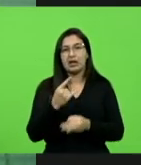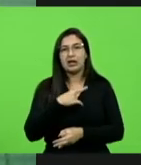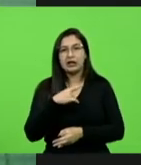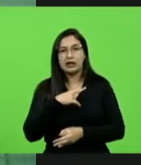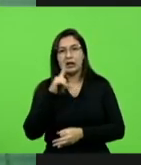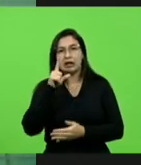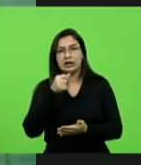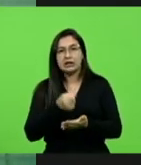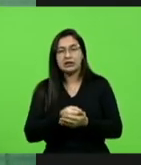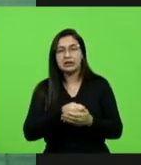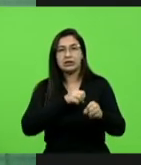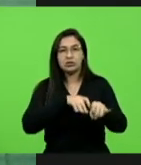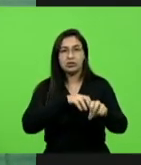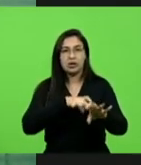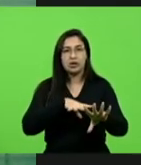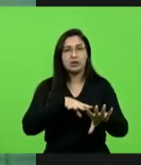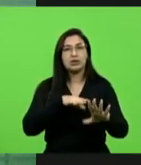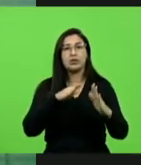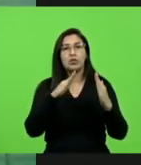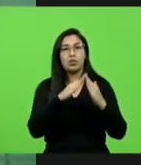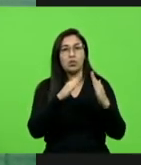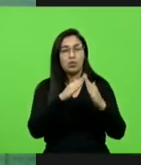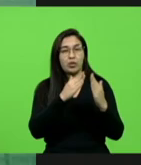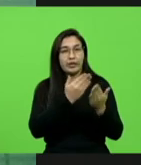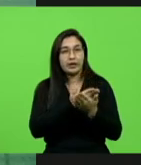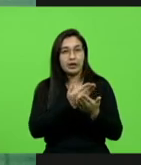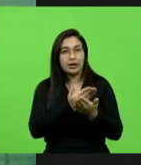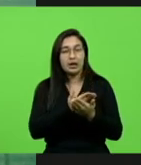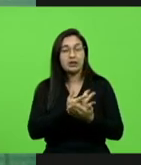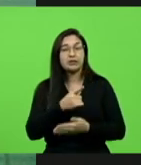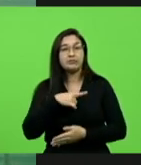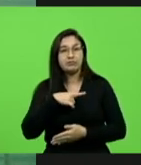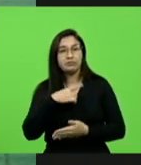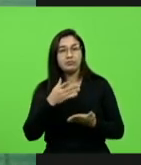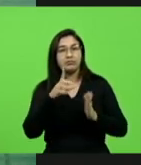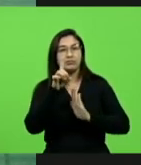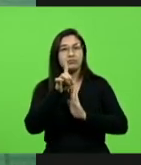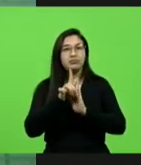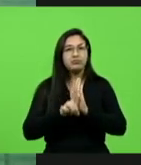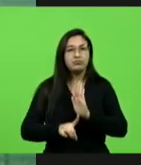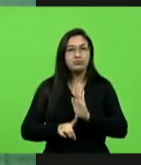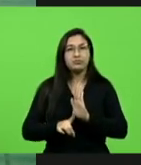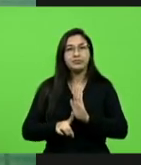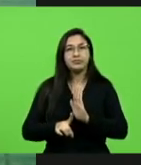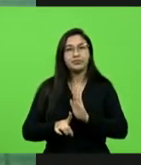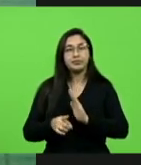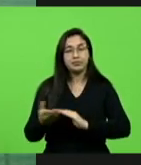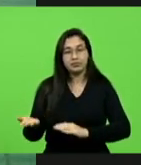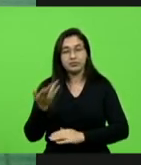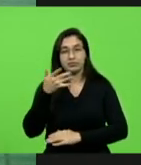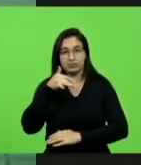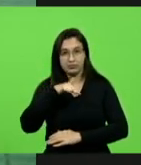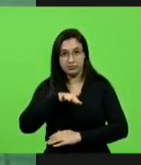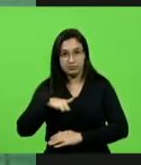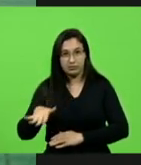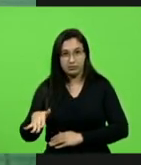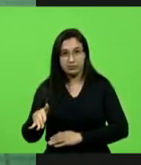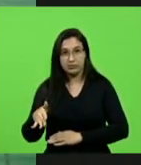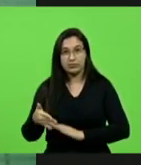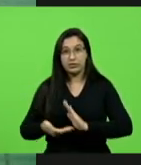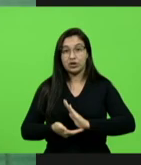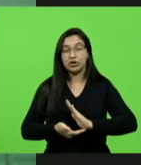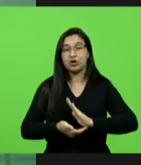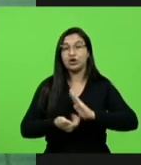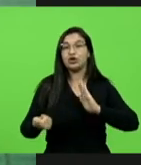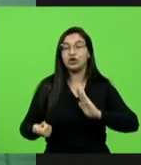educação domiciliar, o direito dessas crianças tirar o direito dessas